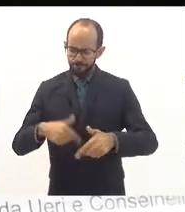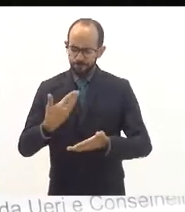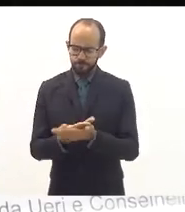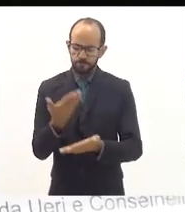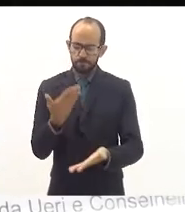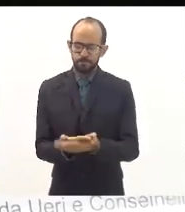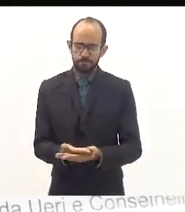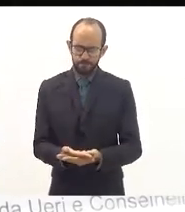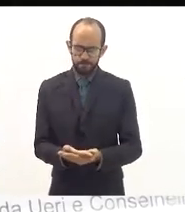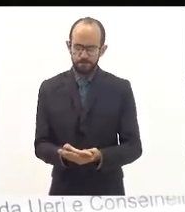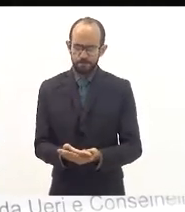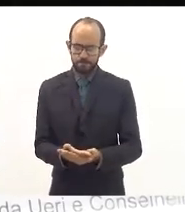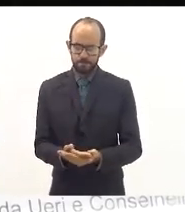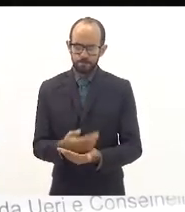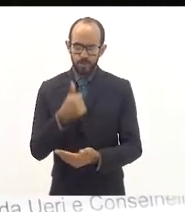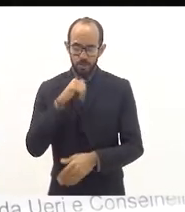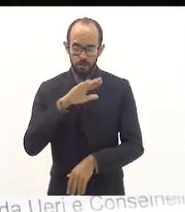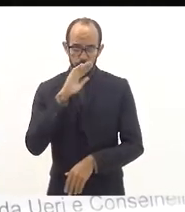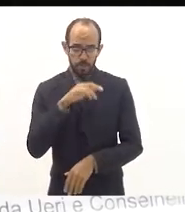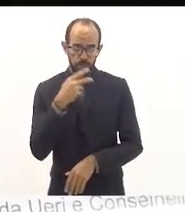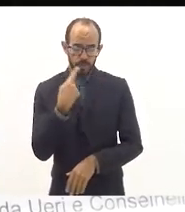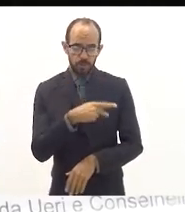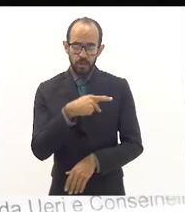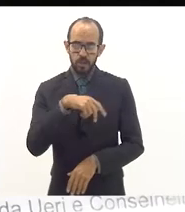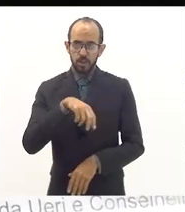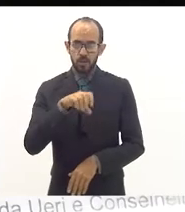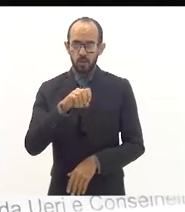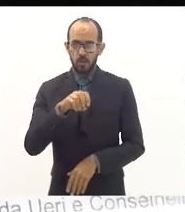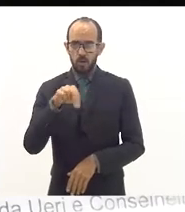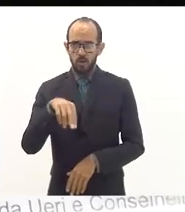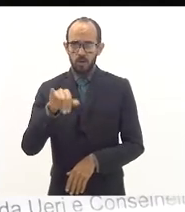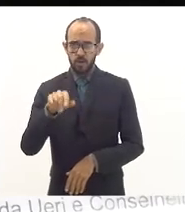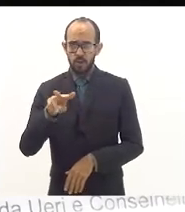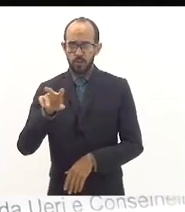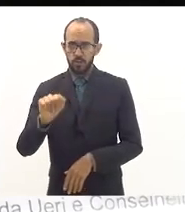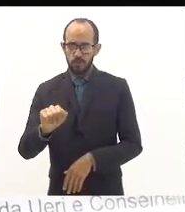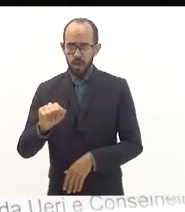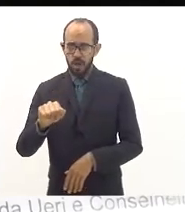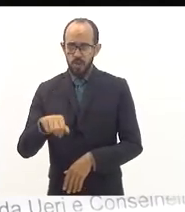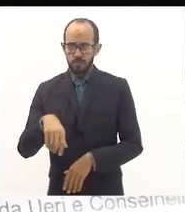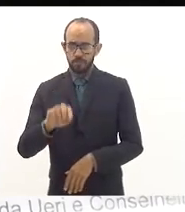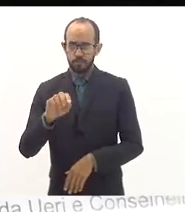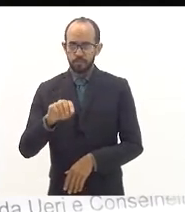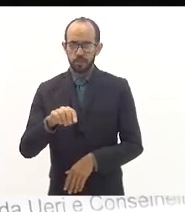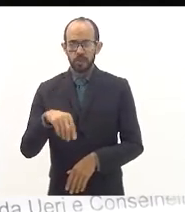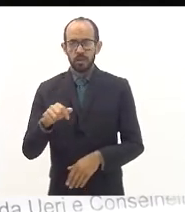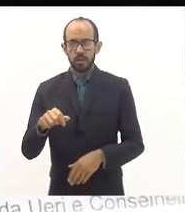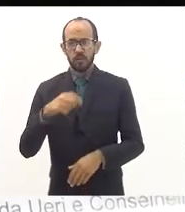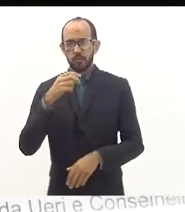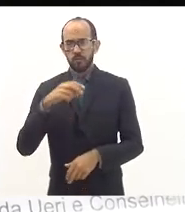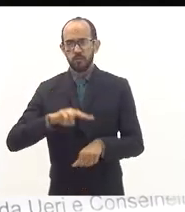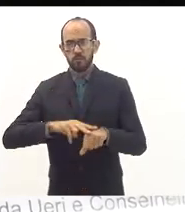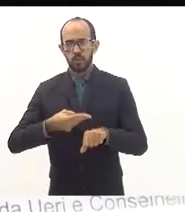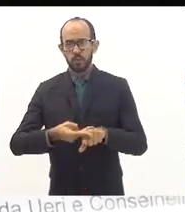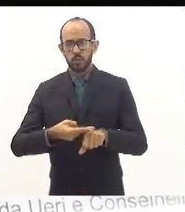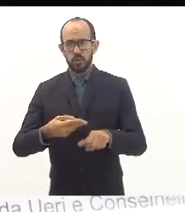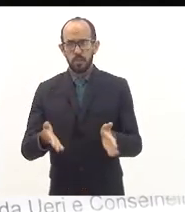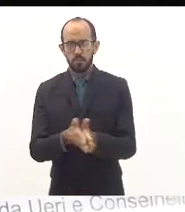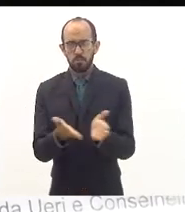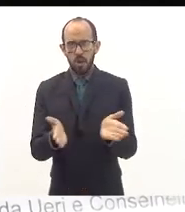estudos. Sua mãe, Dona Oniva Moura Brizola, viúva pobre,